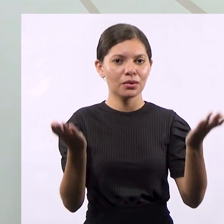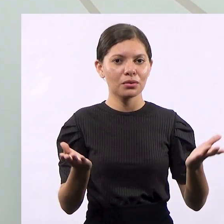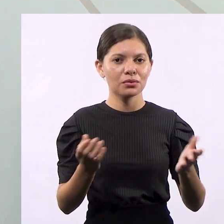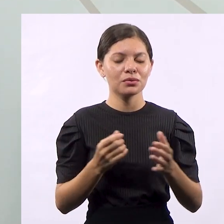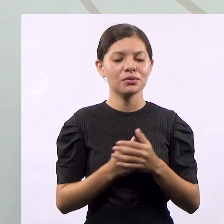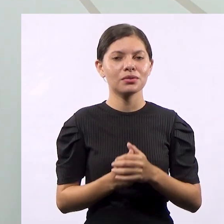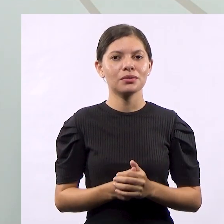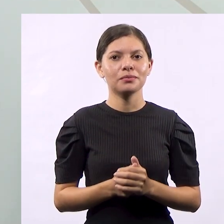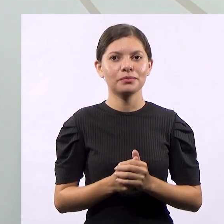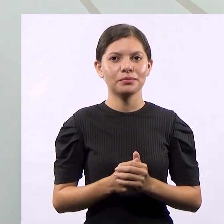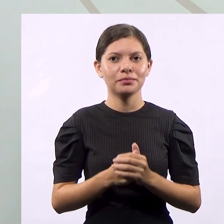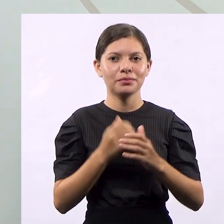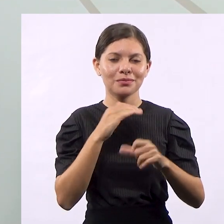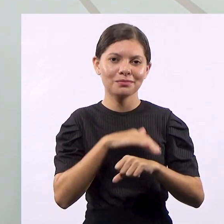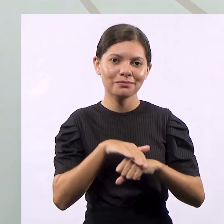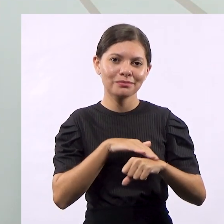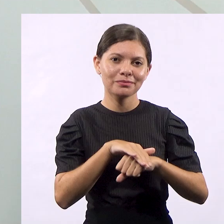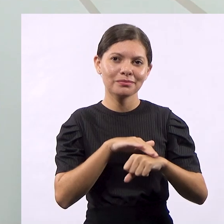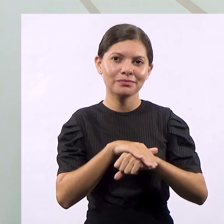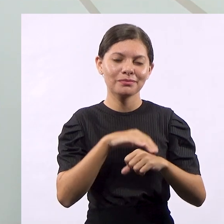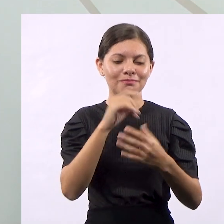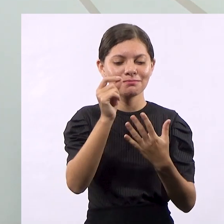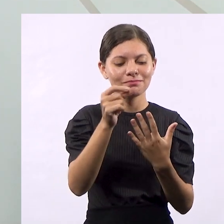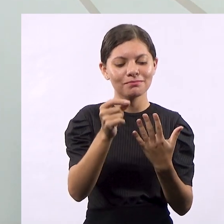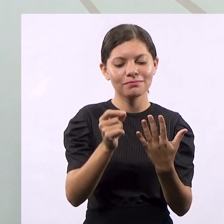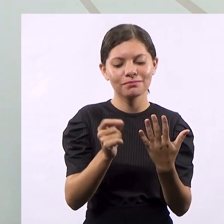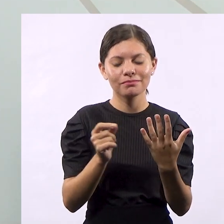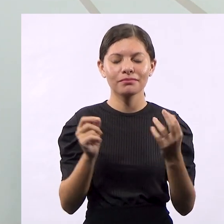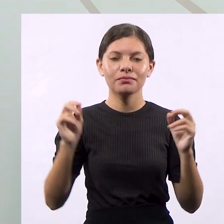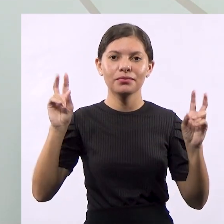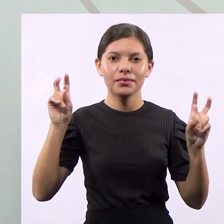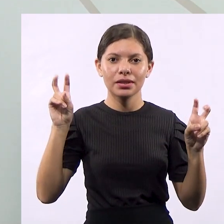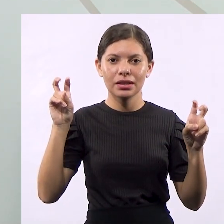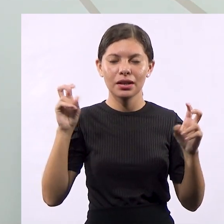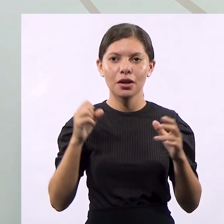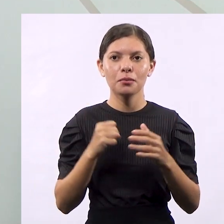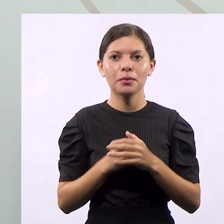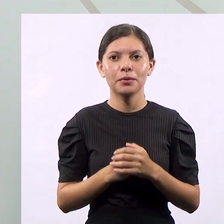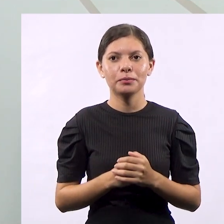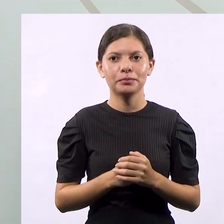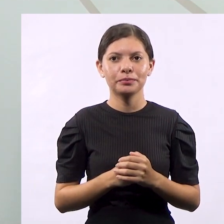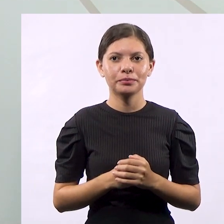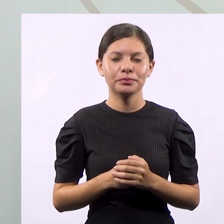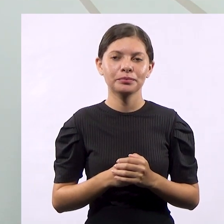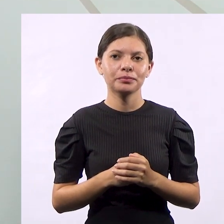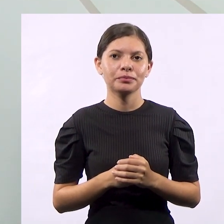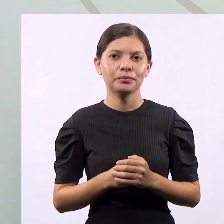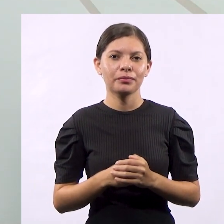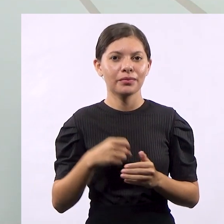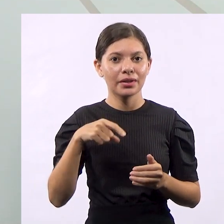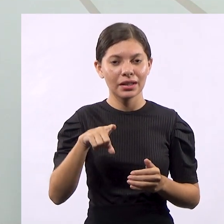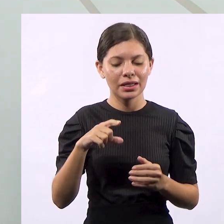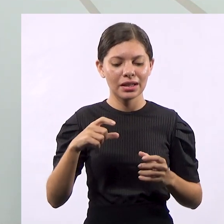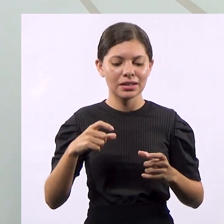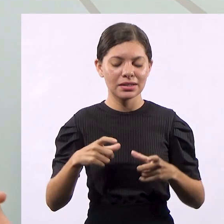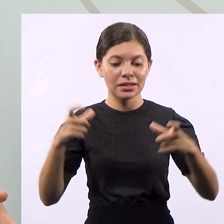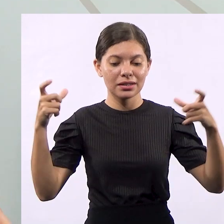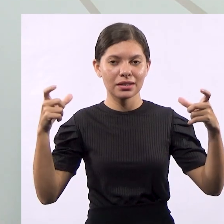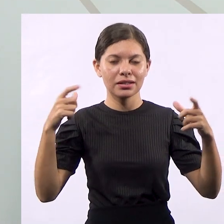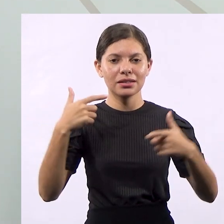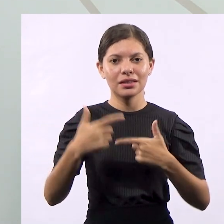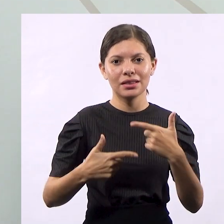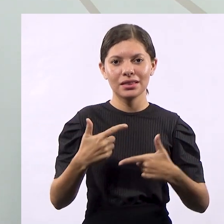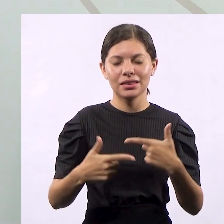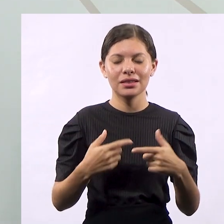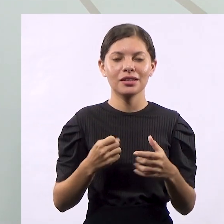orientando todos e todas e aí discutindo um pouco sobre cada pontinho, cada tema que nós vamos desdobrar nesse